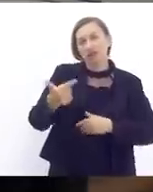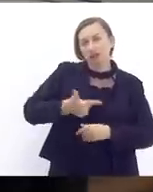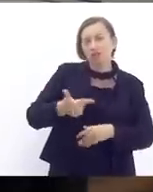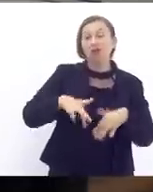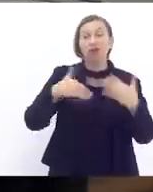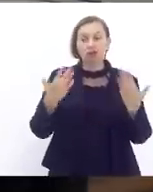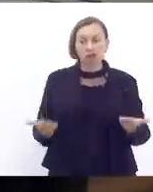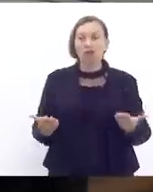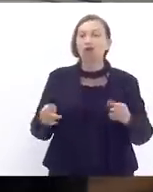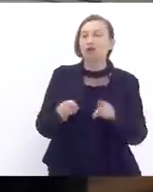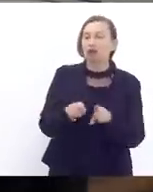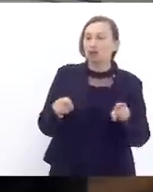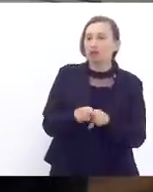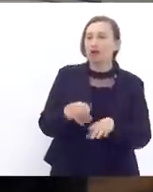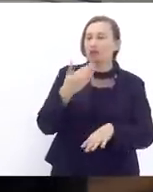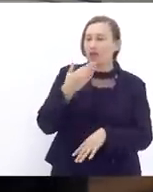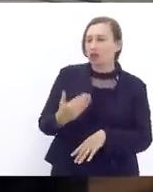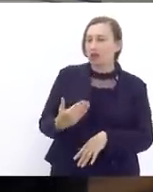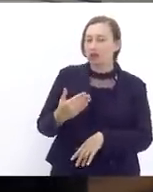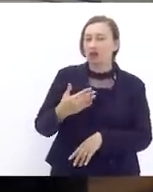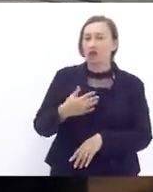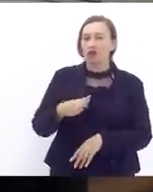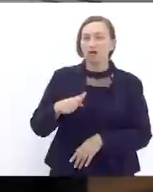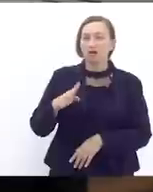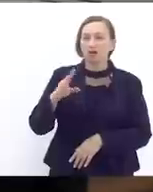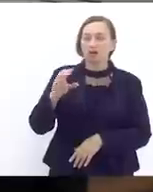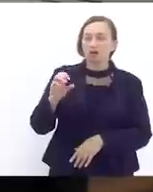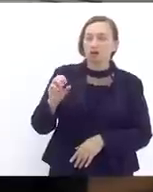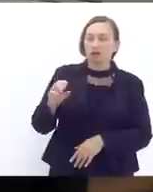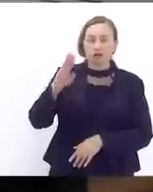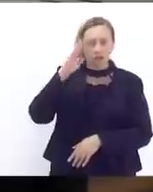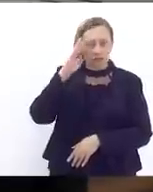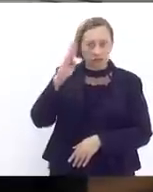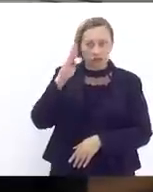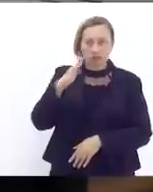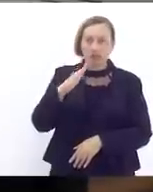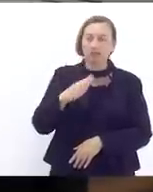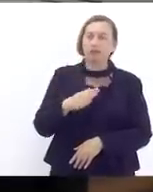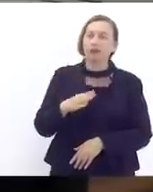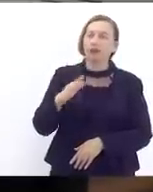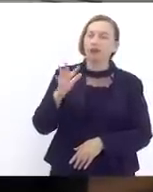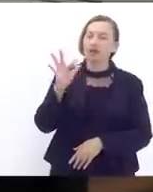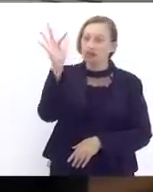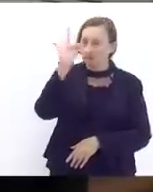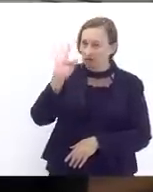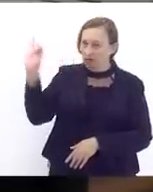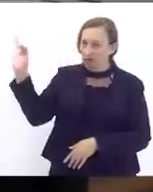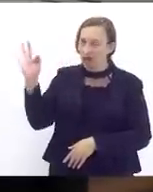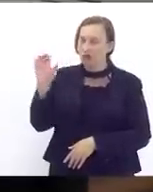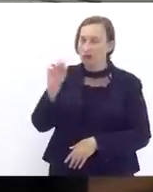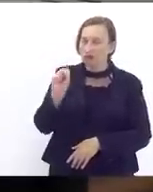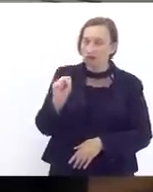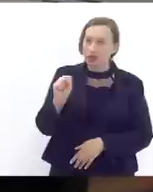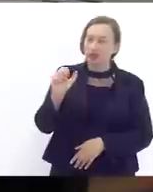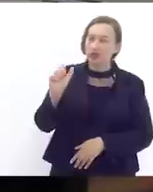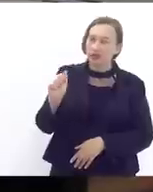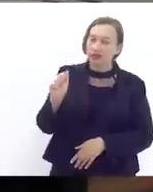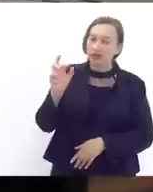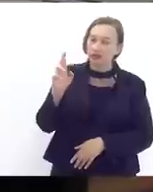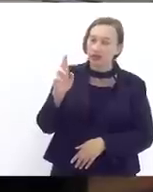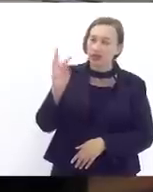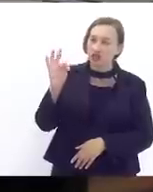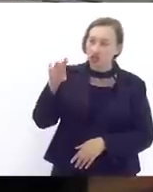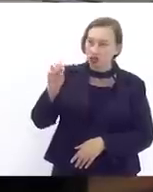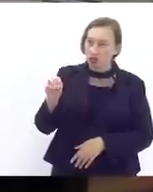colocar por nossa gento né nosso querido companheiro Federal esperamos estar